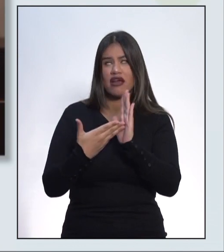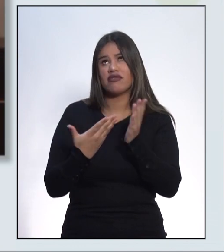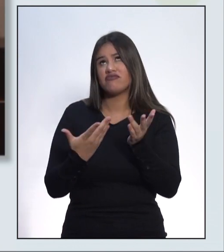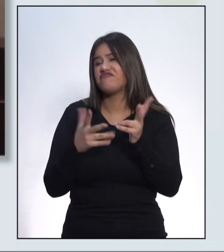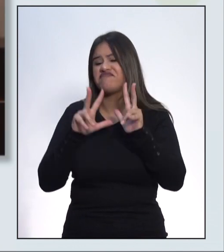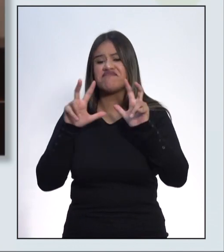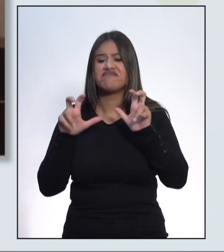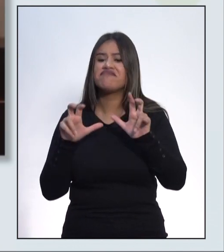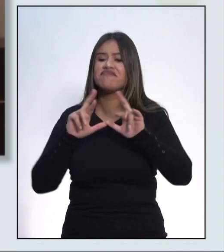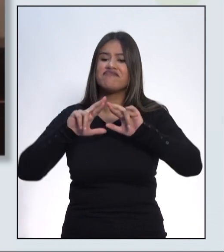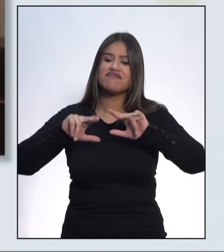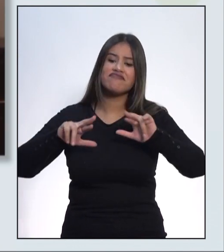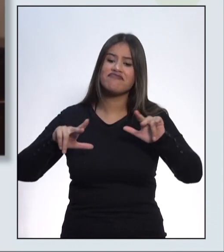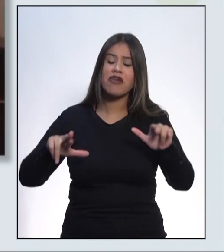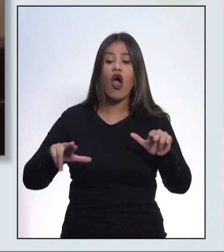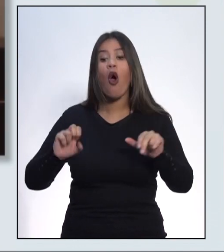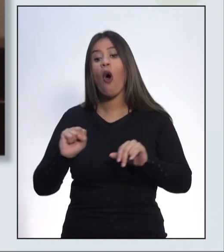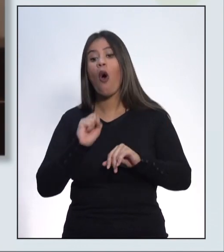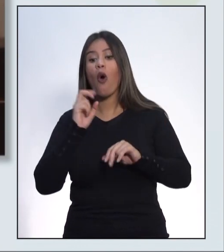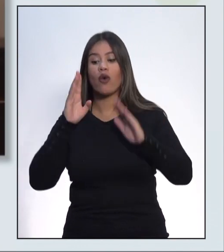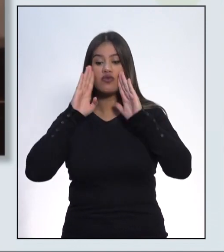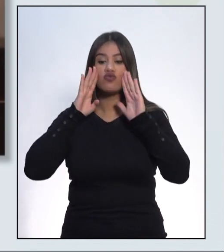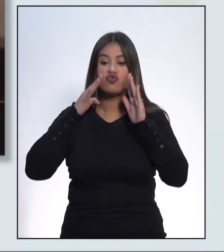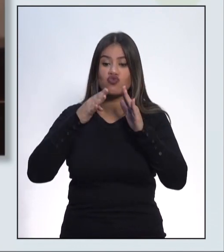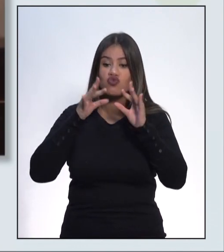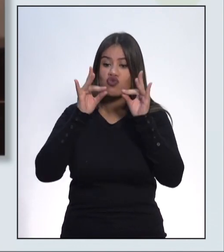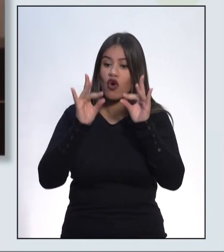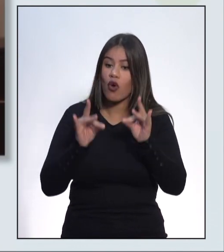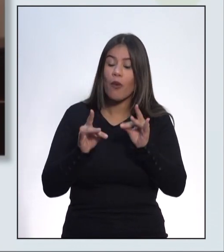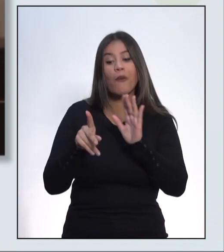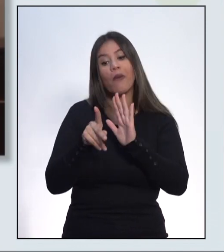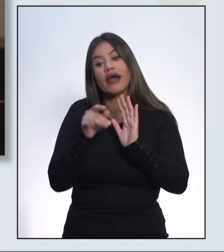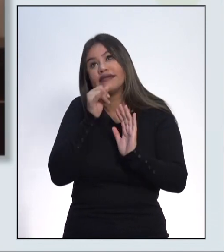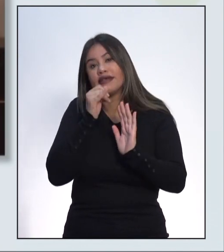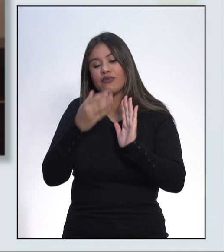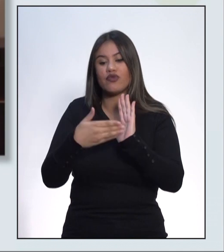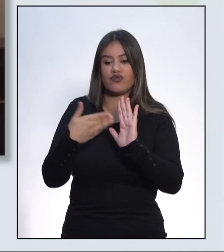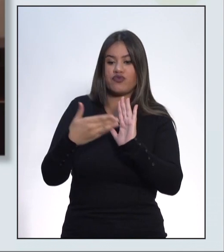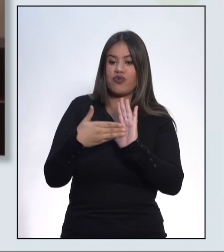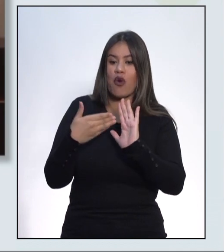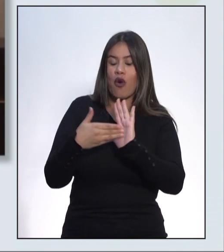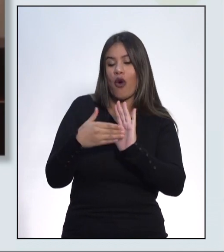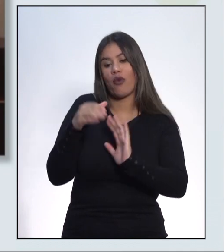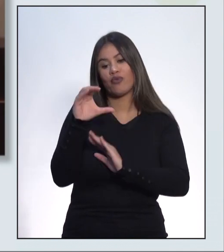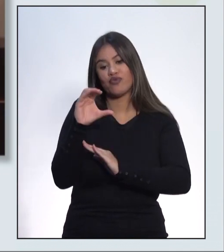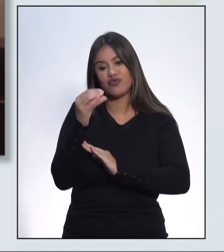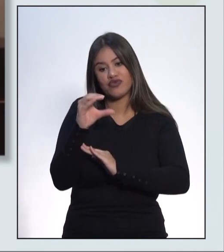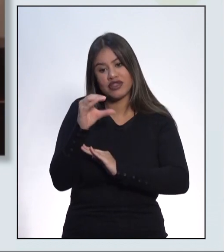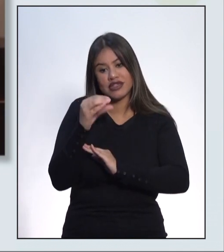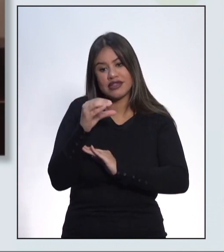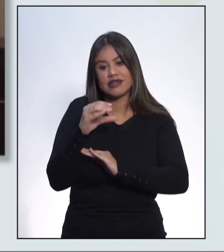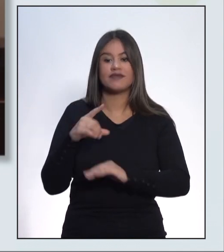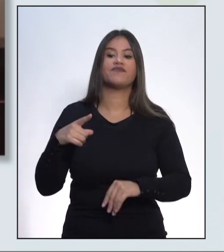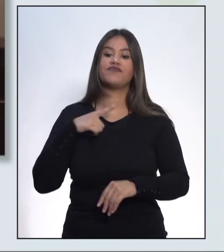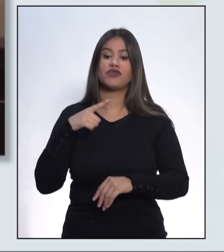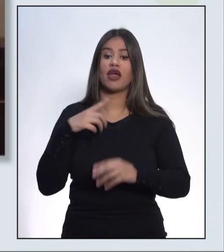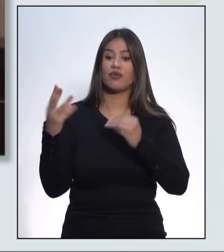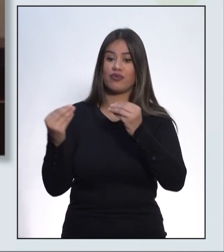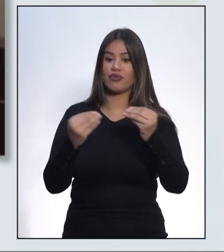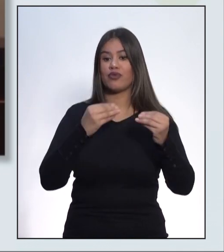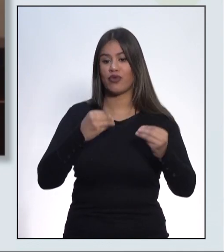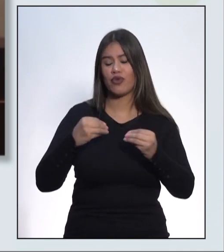diversos ou então sobre um assunto específico, como as revistas científicas. Também tem muito conteúdo sendo publicado online, ou seja,